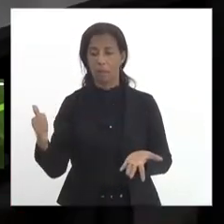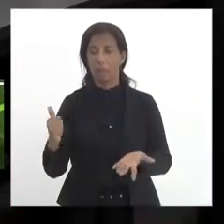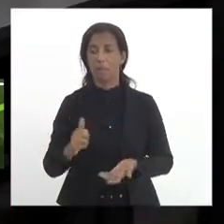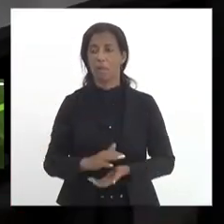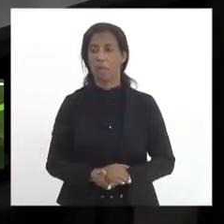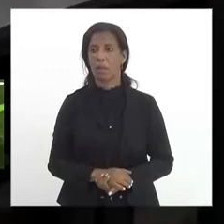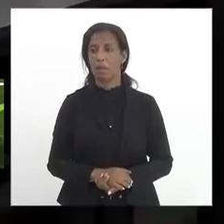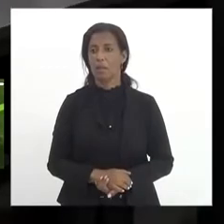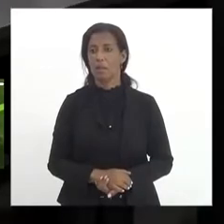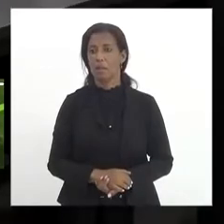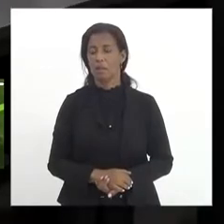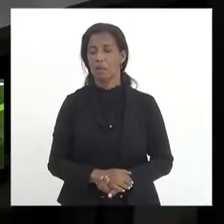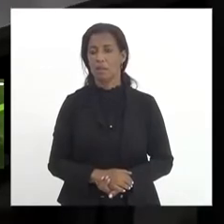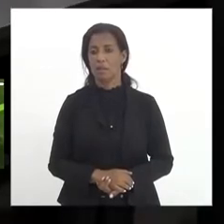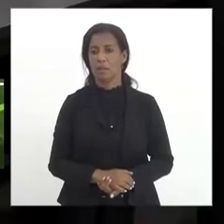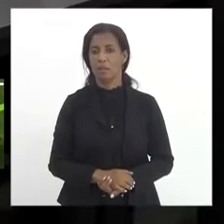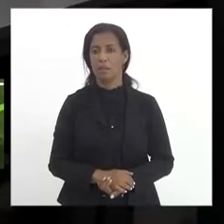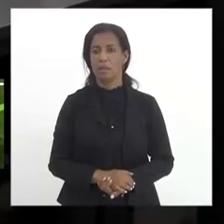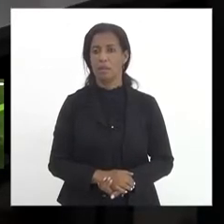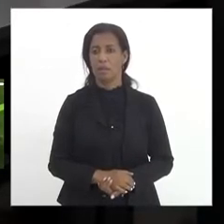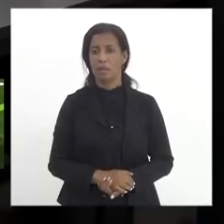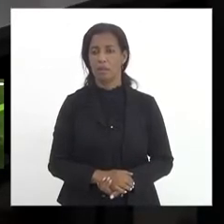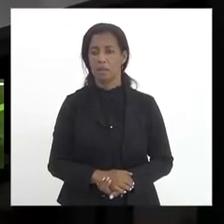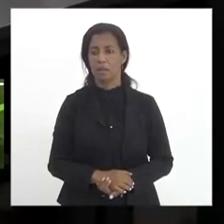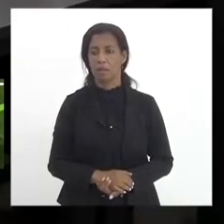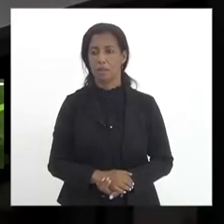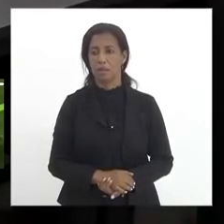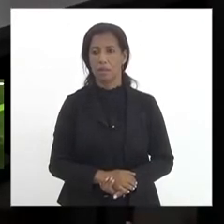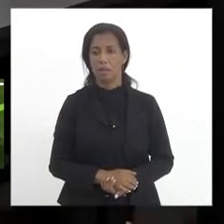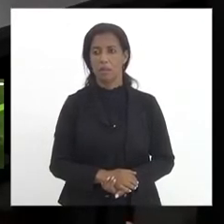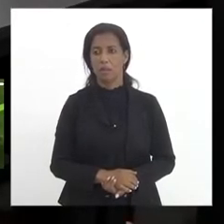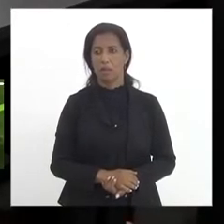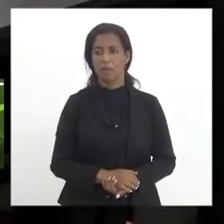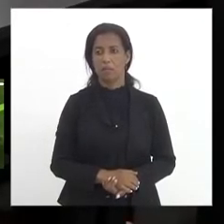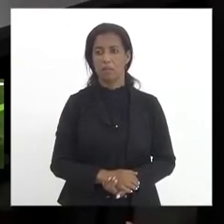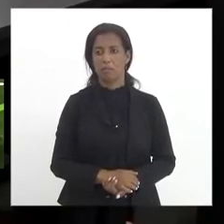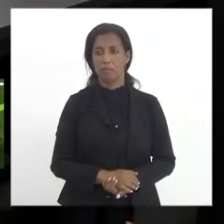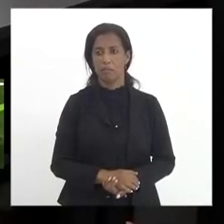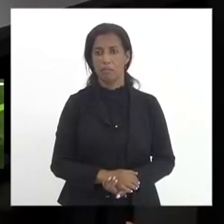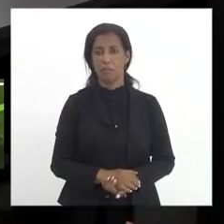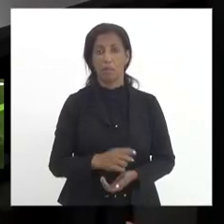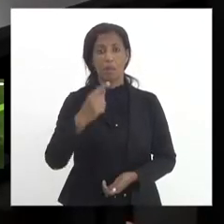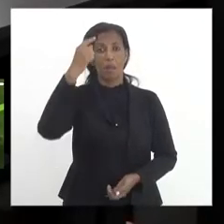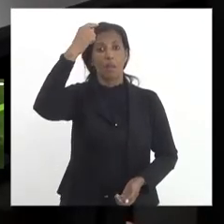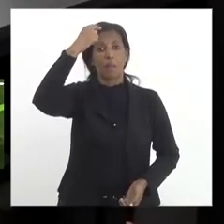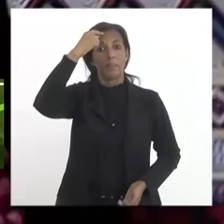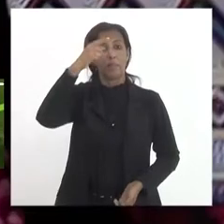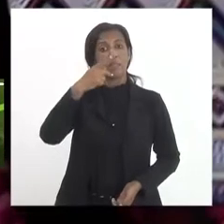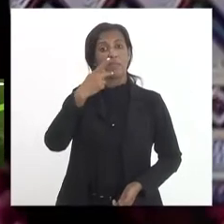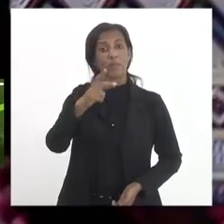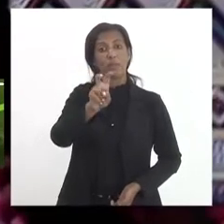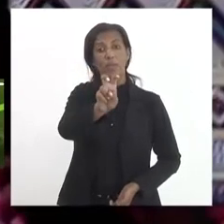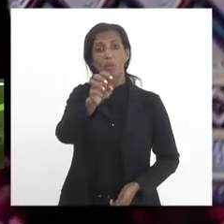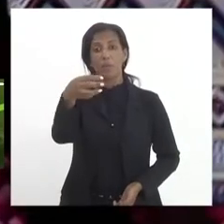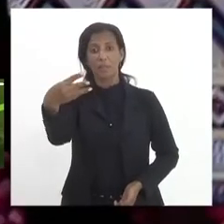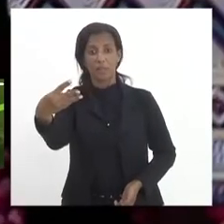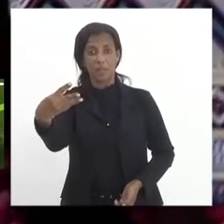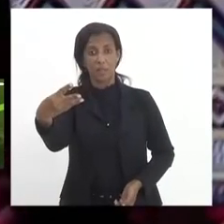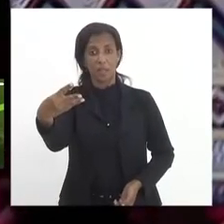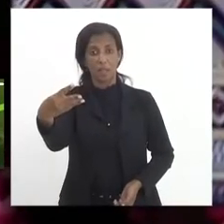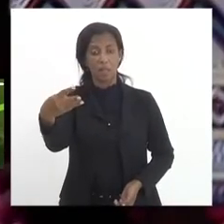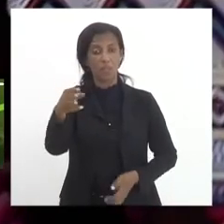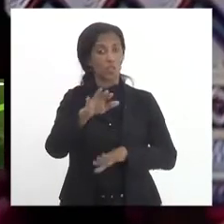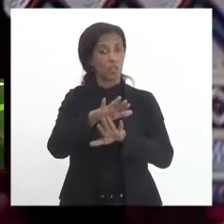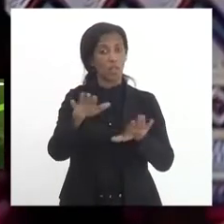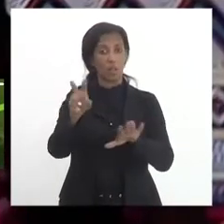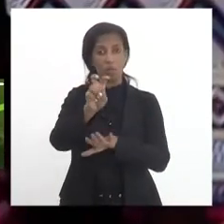desculpa, Mônica. Então, eu fiz confusão. Peraí, chamo os trabalhos à ordem. Eu pensei que você estava falando 53. Não, é o 54. A